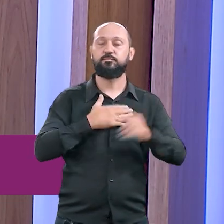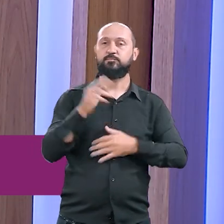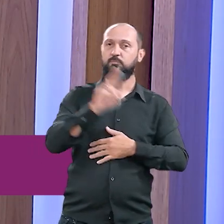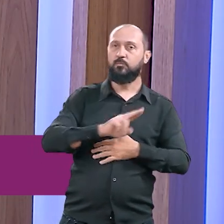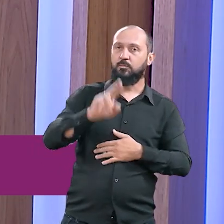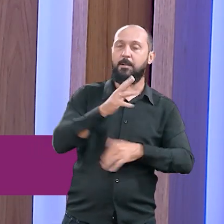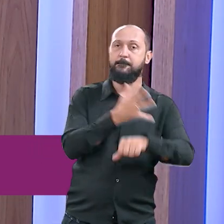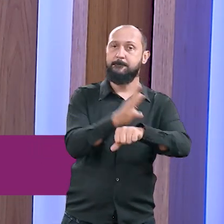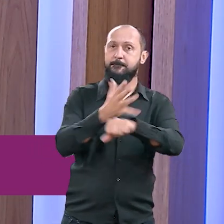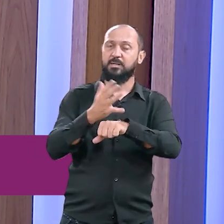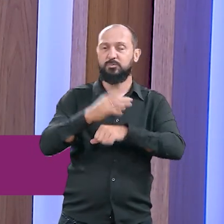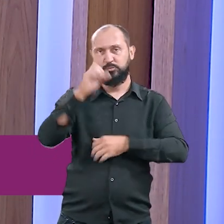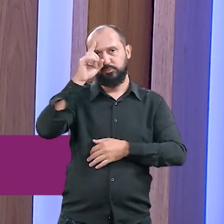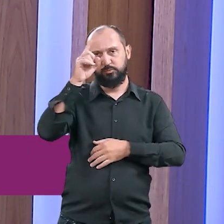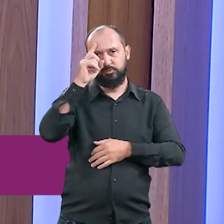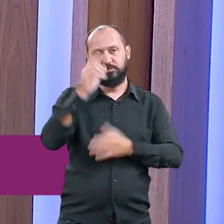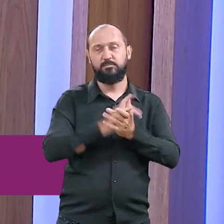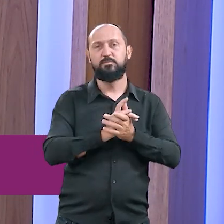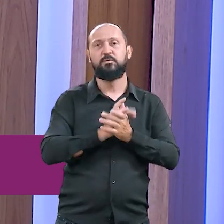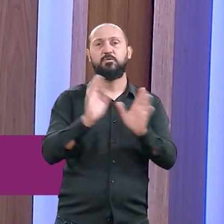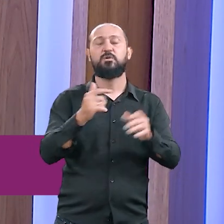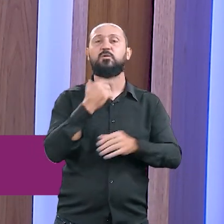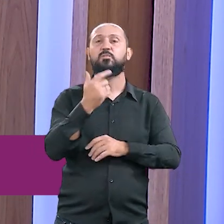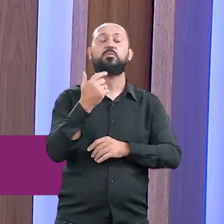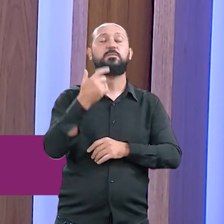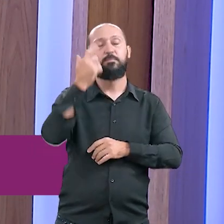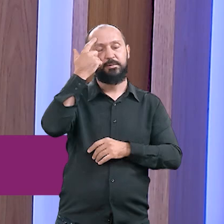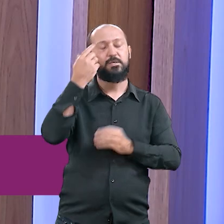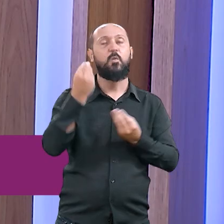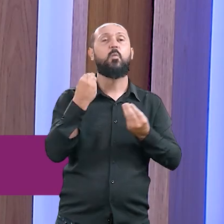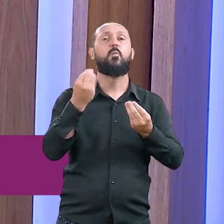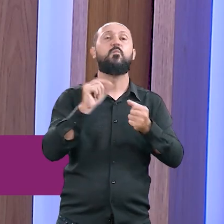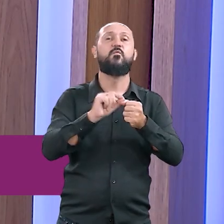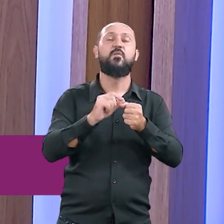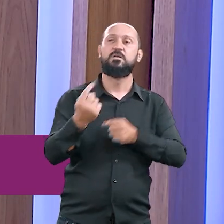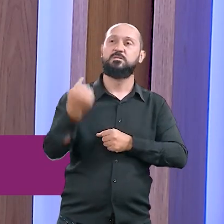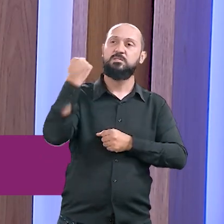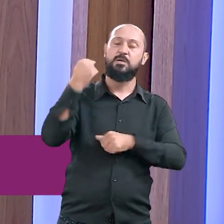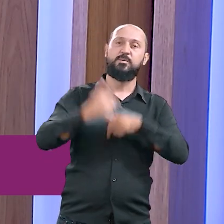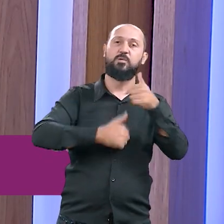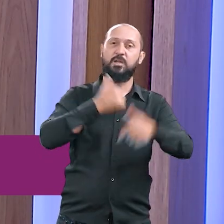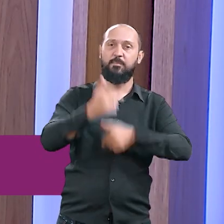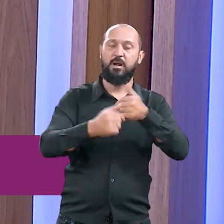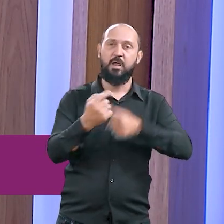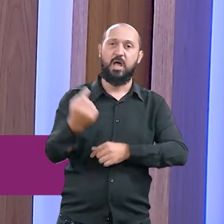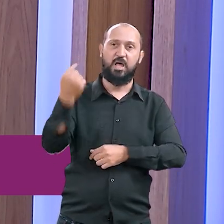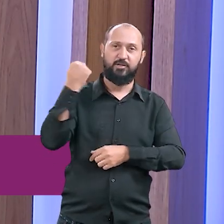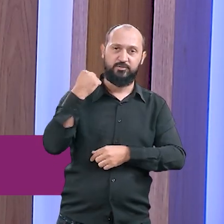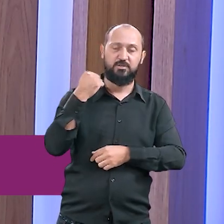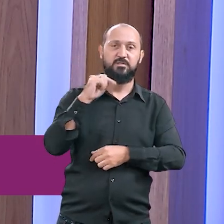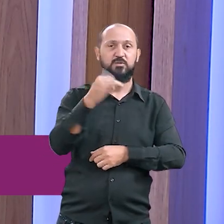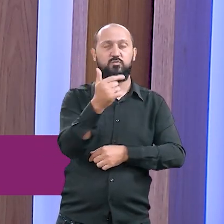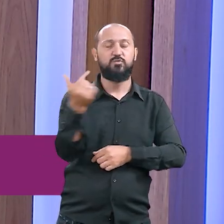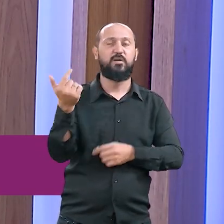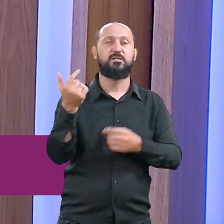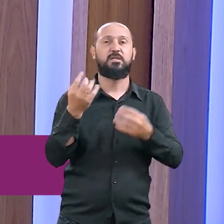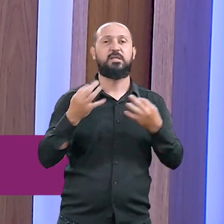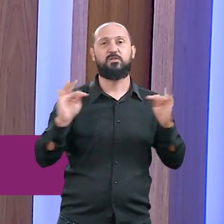bebê em casa, minha filha tem 18 anos, por que você está fazendo isso e tal. Aí quando ele volta na hora do almoço, a filha aparece com um teste de